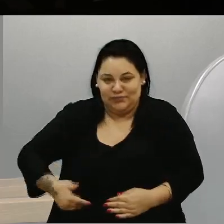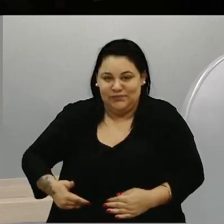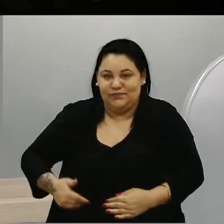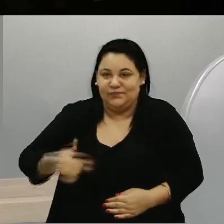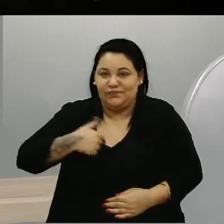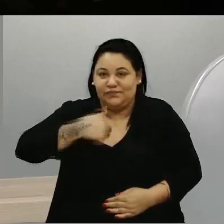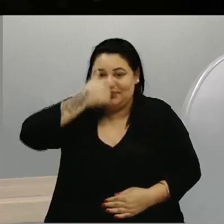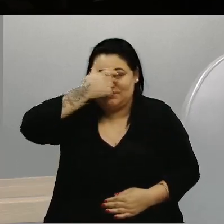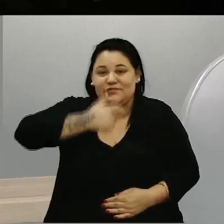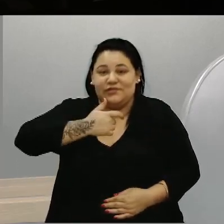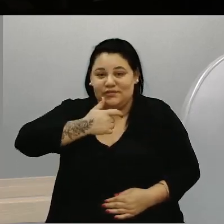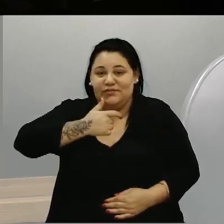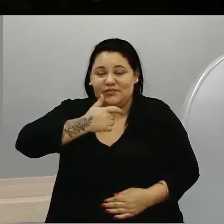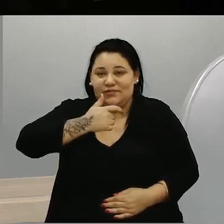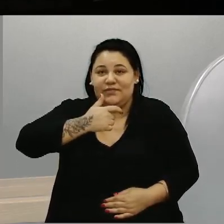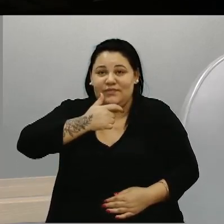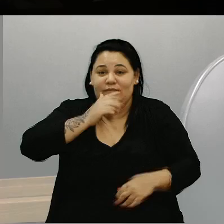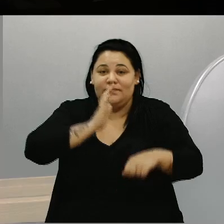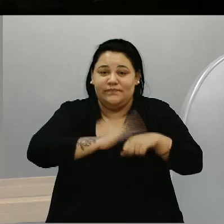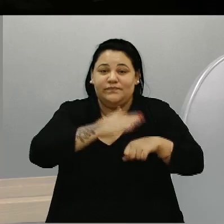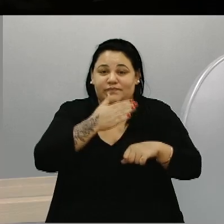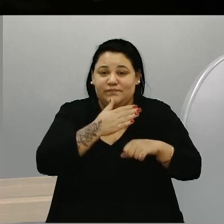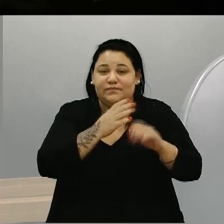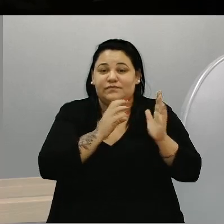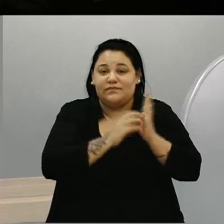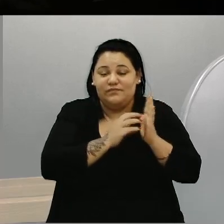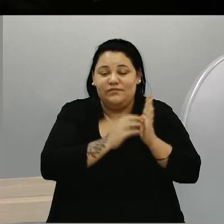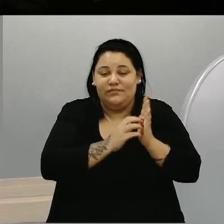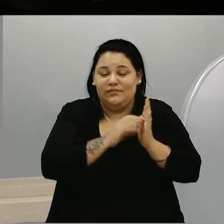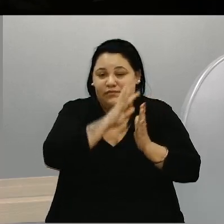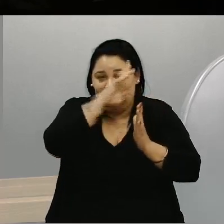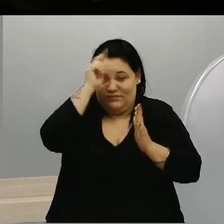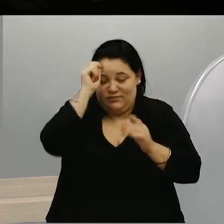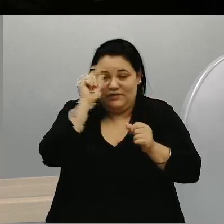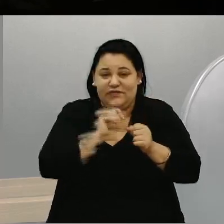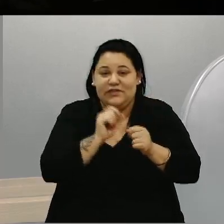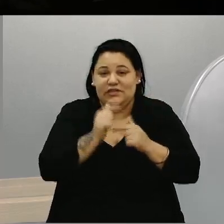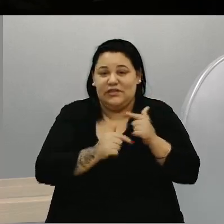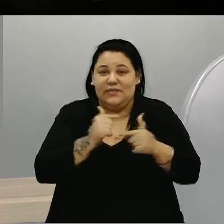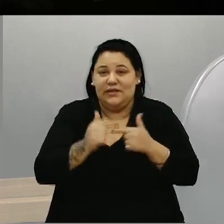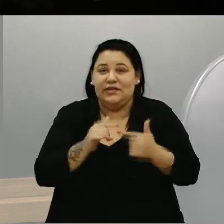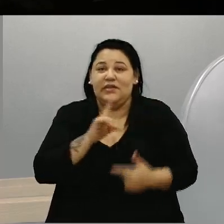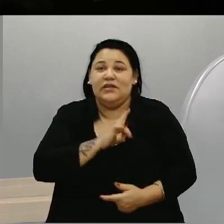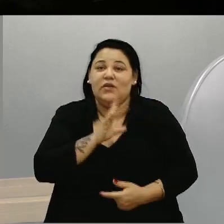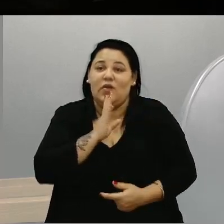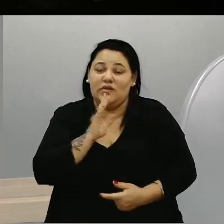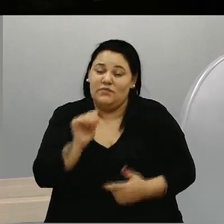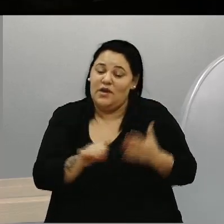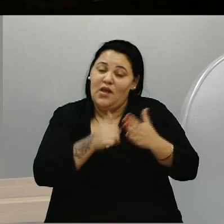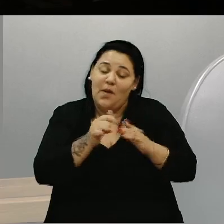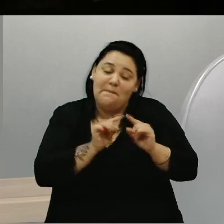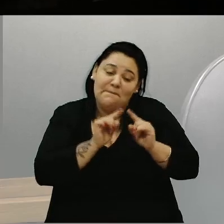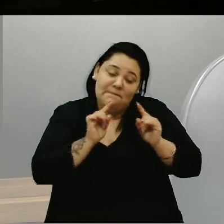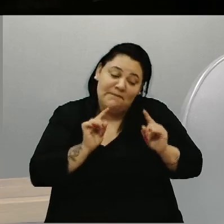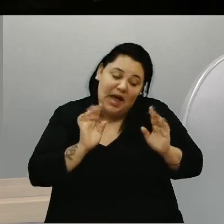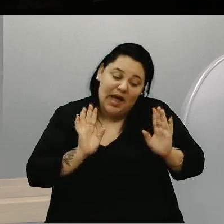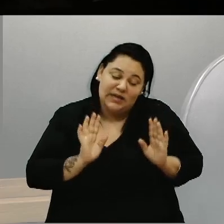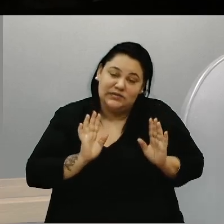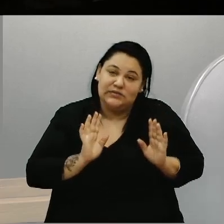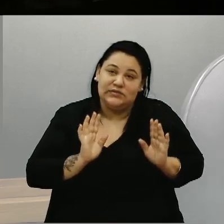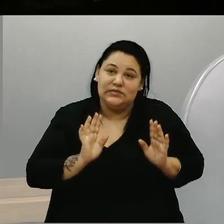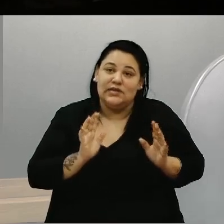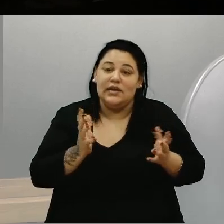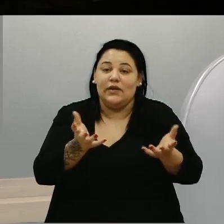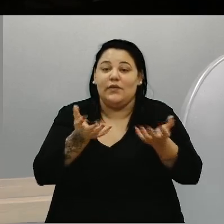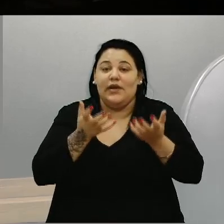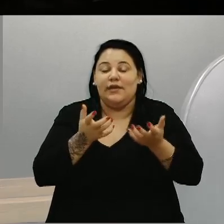nos servidores da prefeitura que faziam esse trabalho, que tem conhecimento para isso, mas eu quero